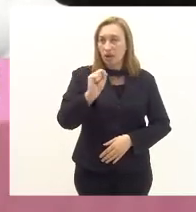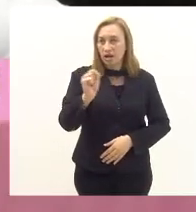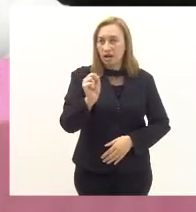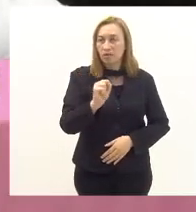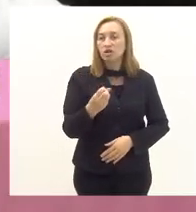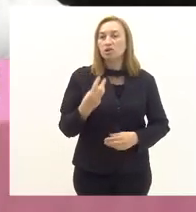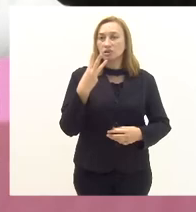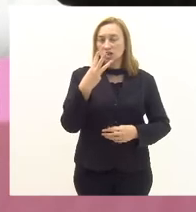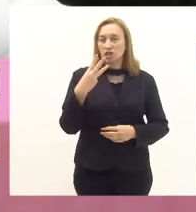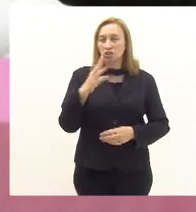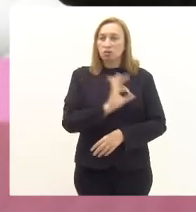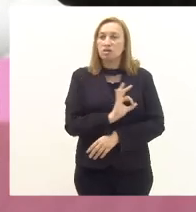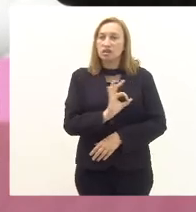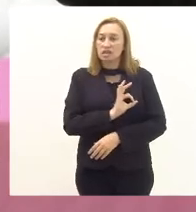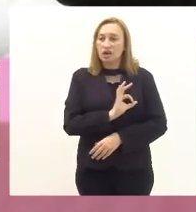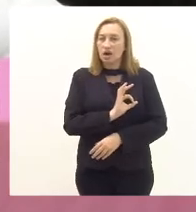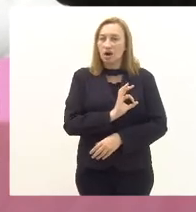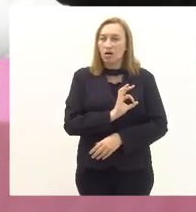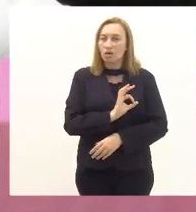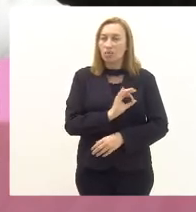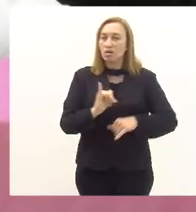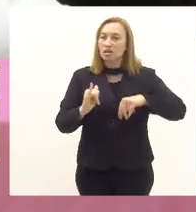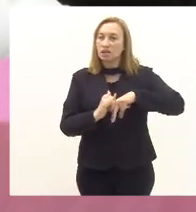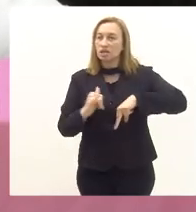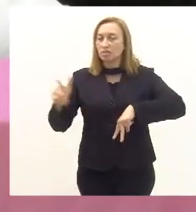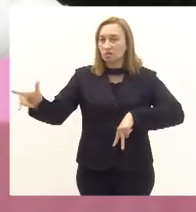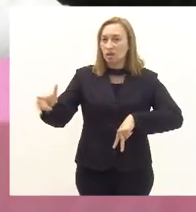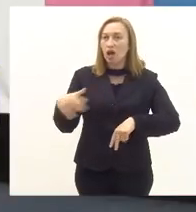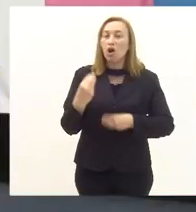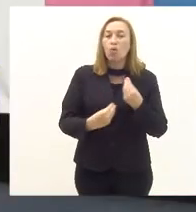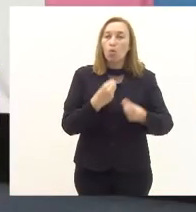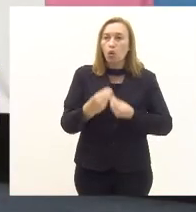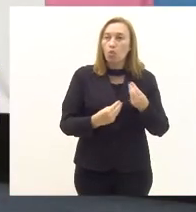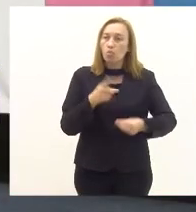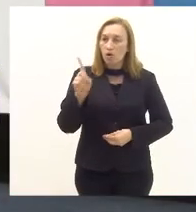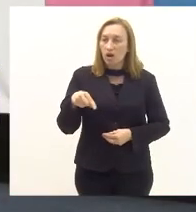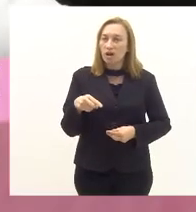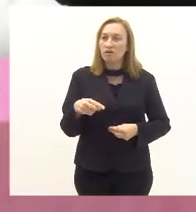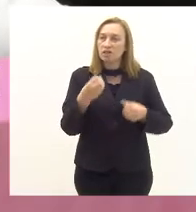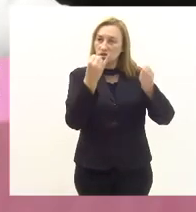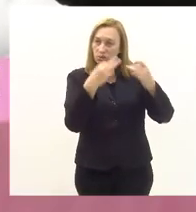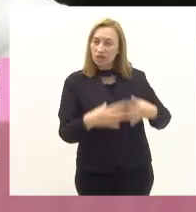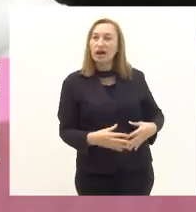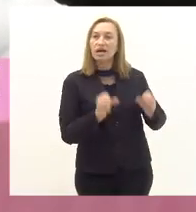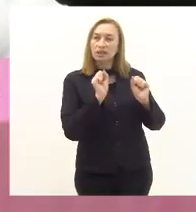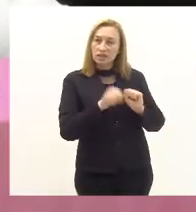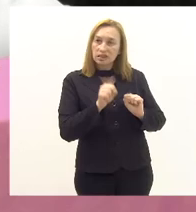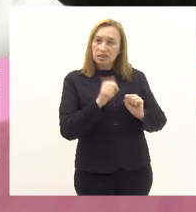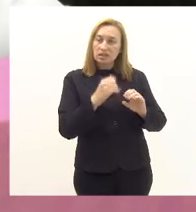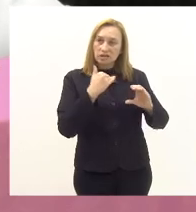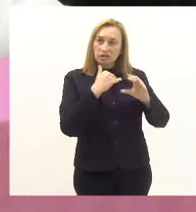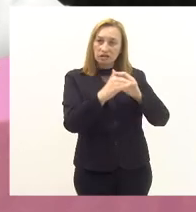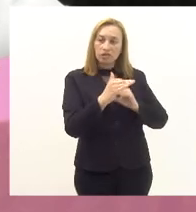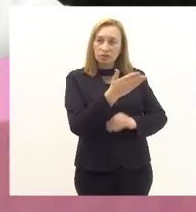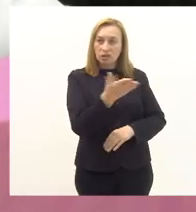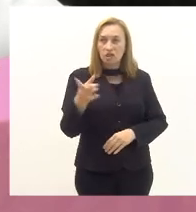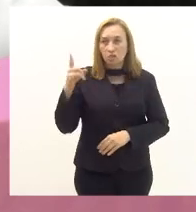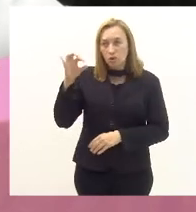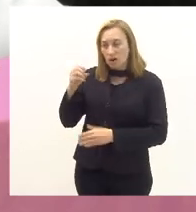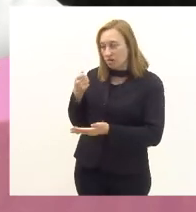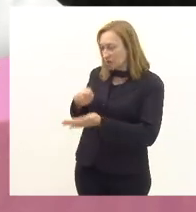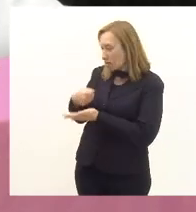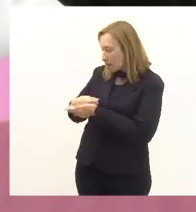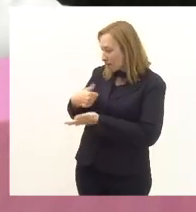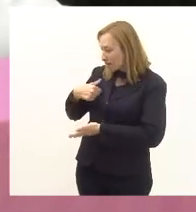que fazem esse atendimento. Eu não sei se isso... Você vai ver para a gente como é que é o claro, plano para claro, internalizar. Claro. O Cláudio Nascimento vai me cobrar,